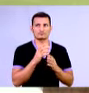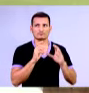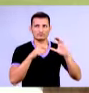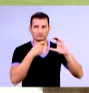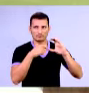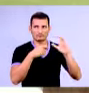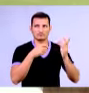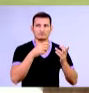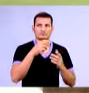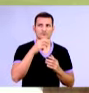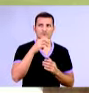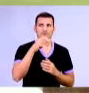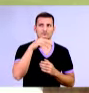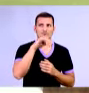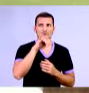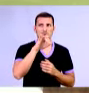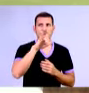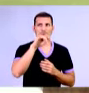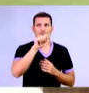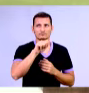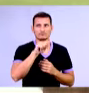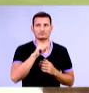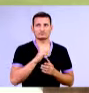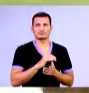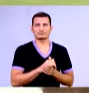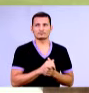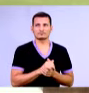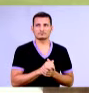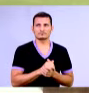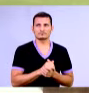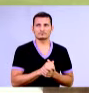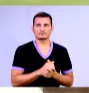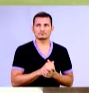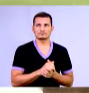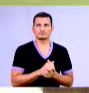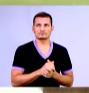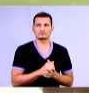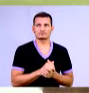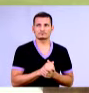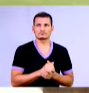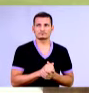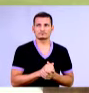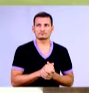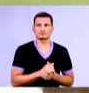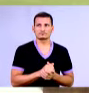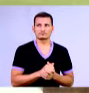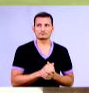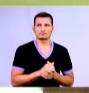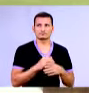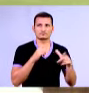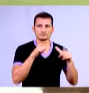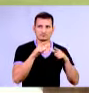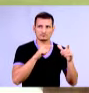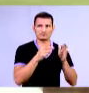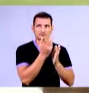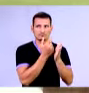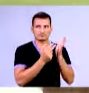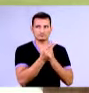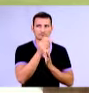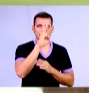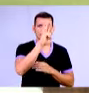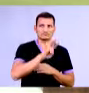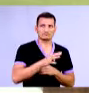Player. Ele executa imagens da própria sistema operacional Windows. Trabalha com gráficos e planilhas, isso aqui